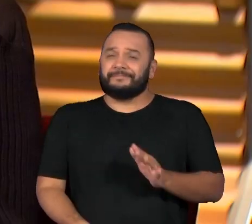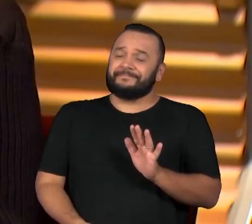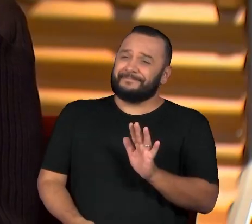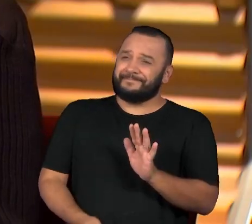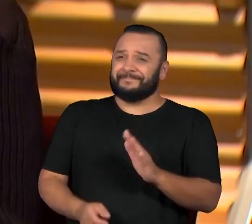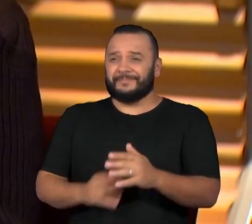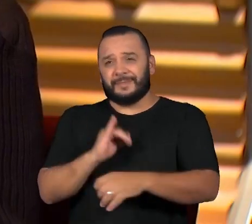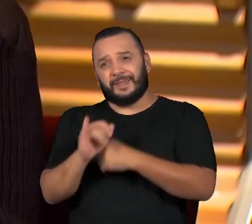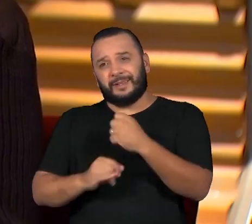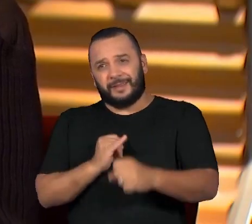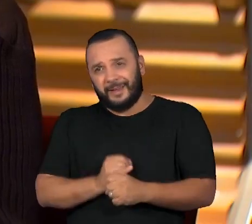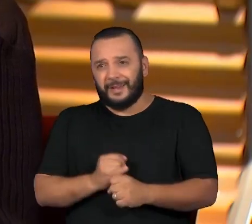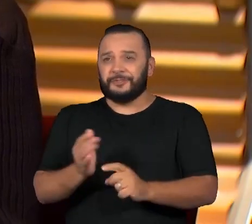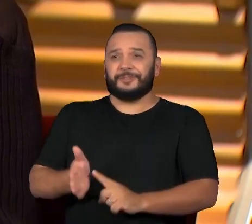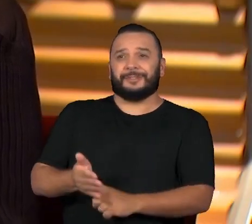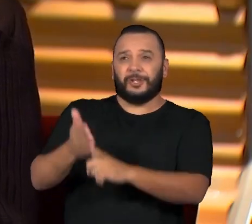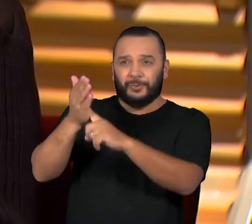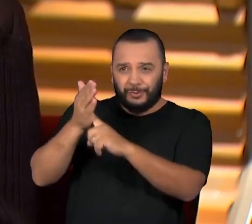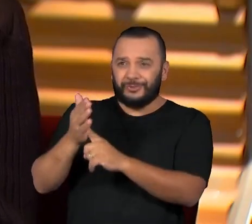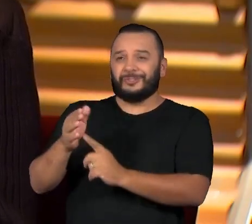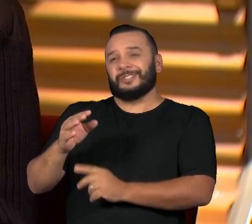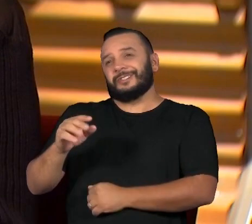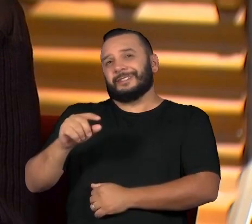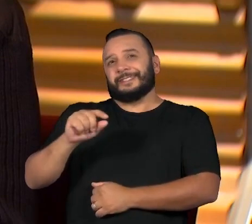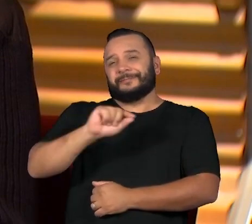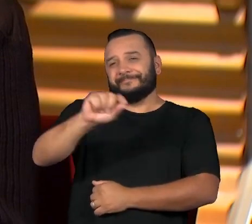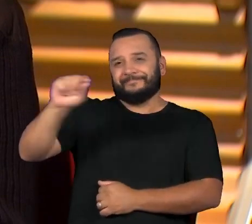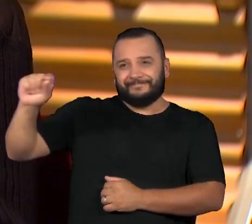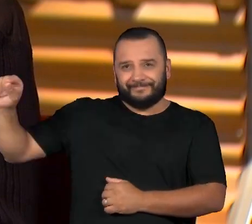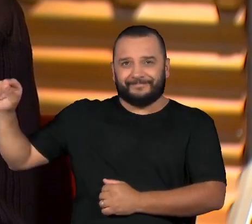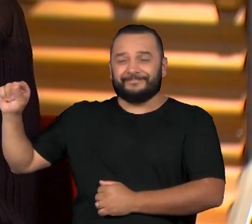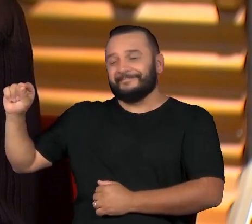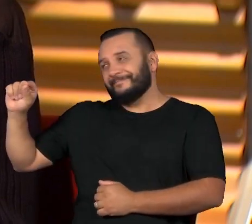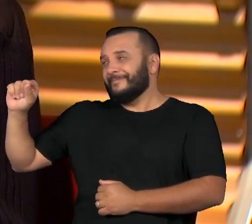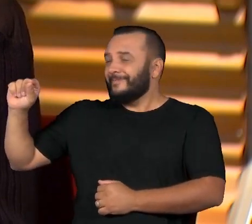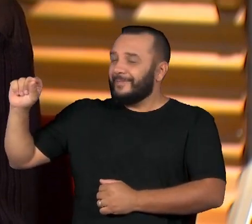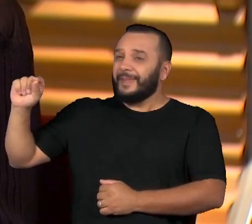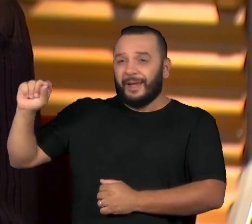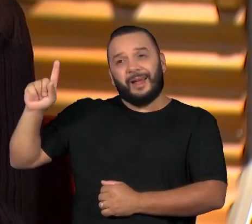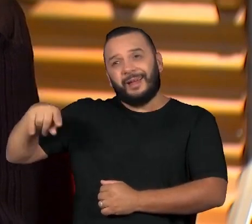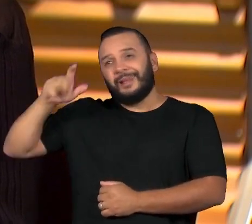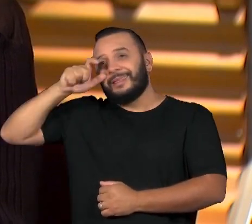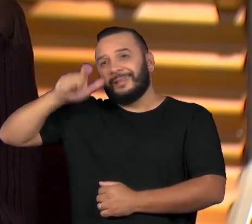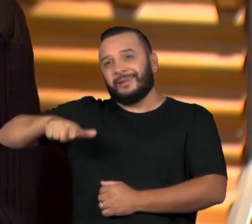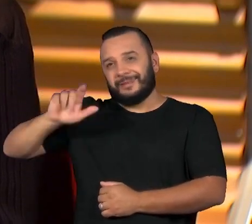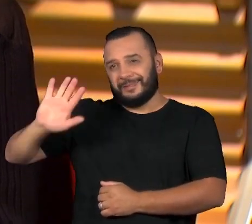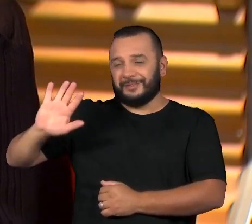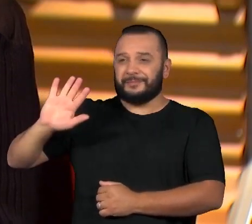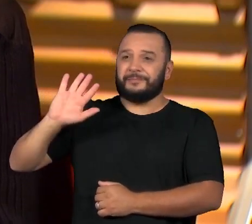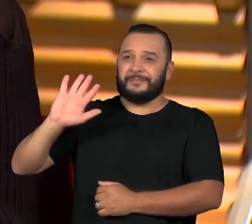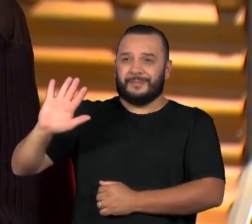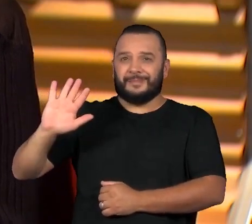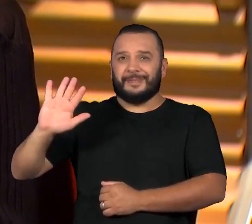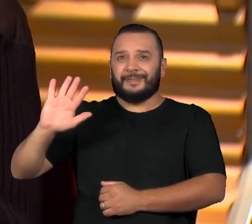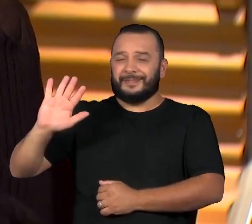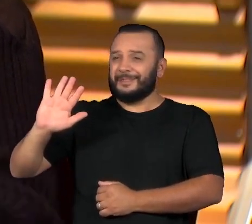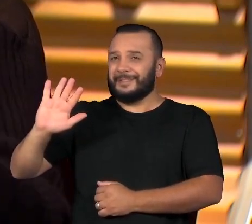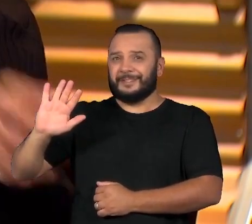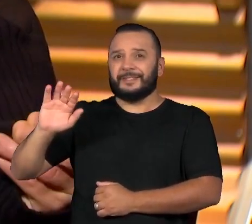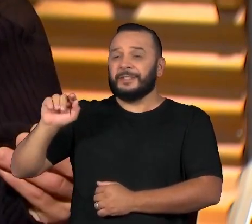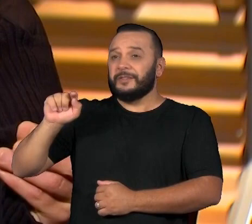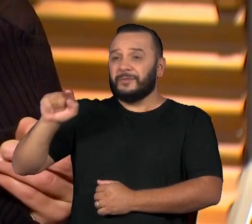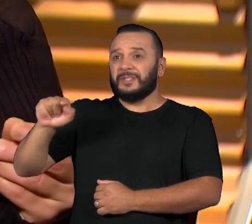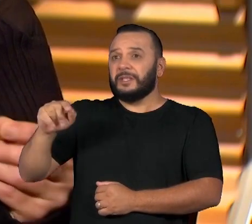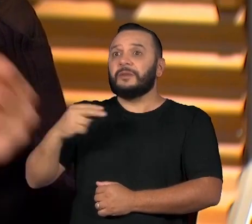internet a tecnologia e tudo e é uma coisa interessante a partir do momento que você não fique